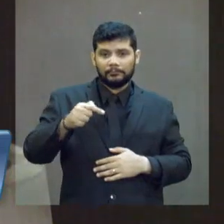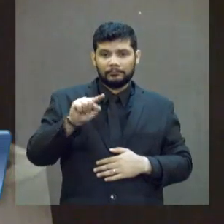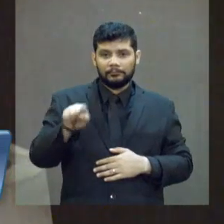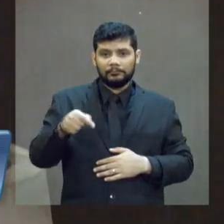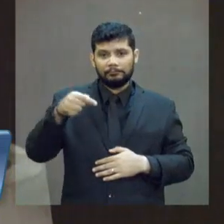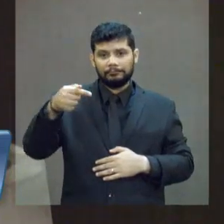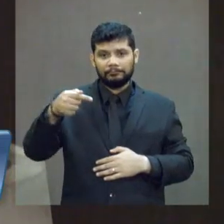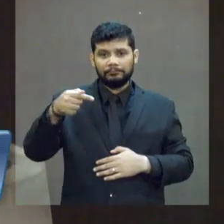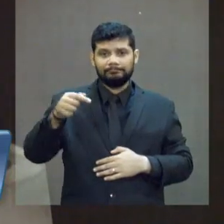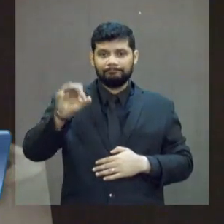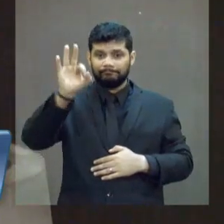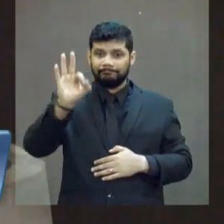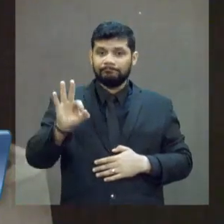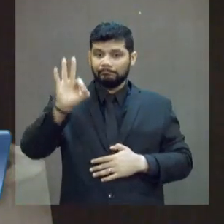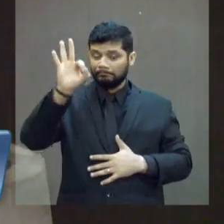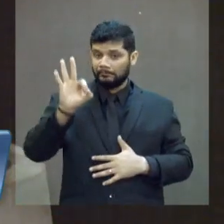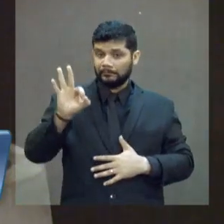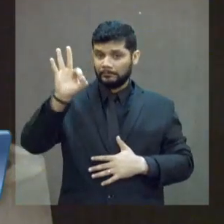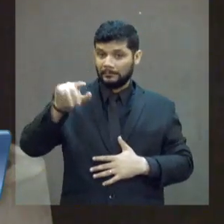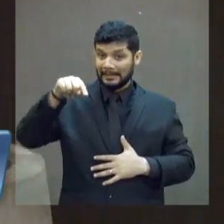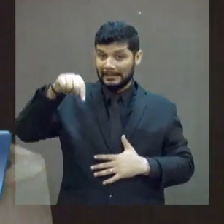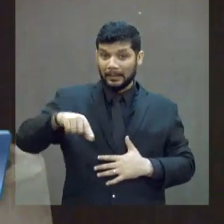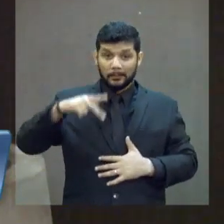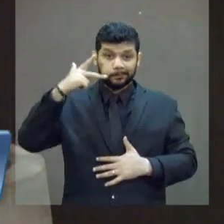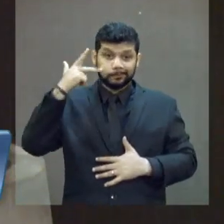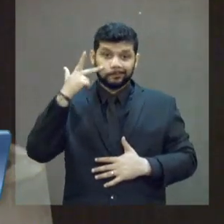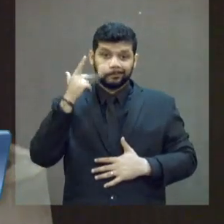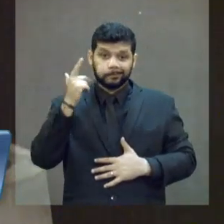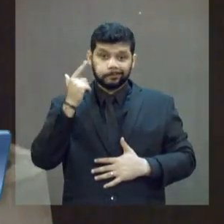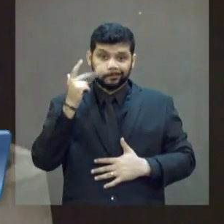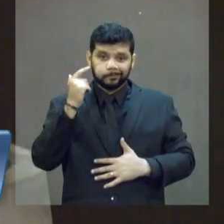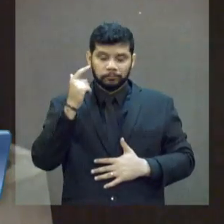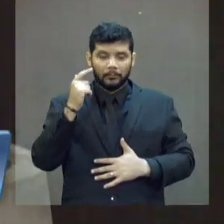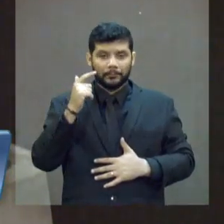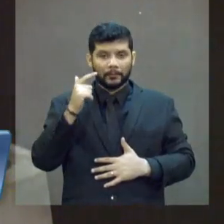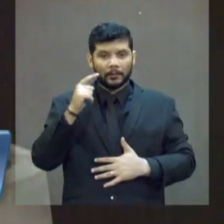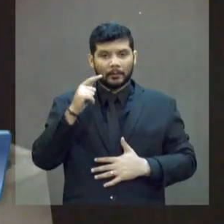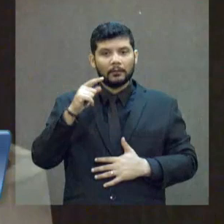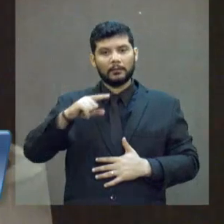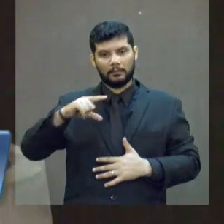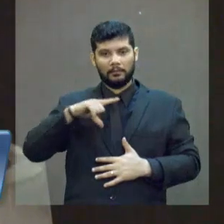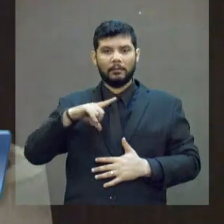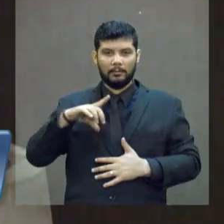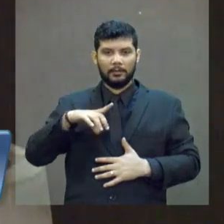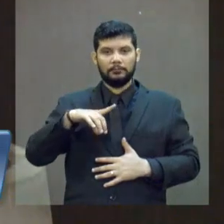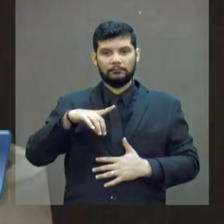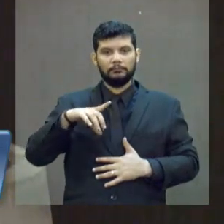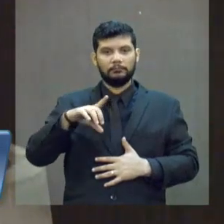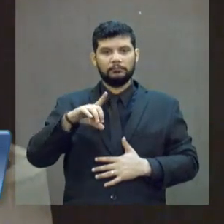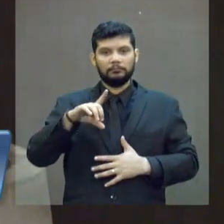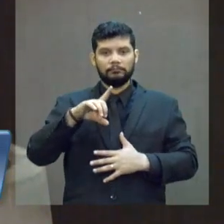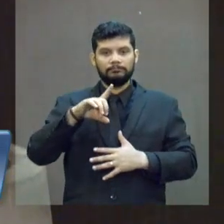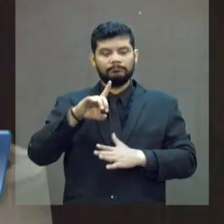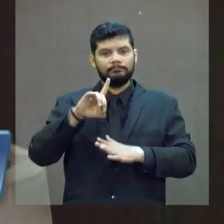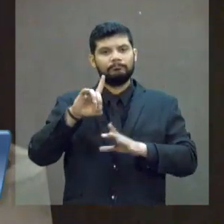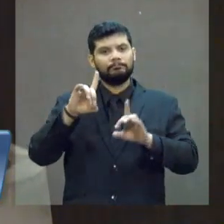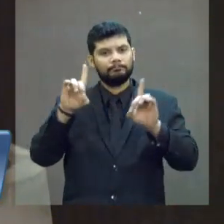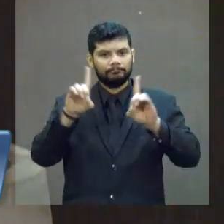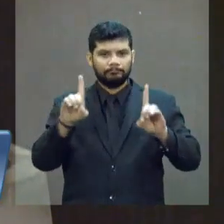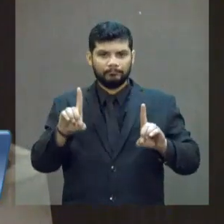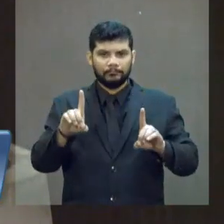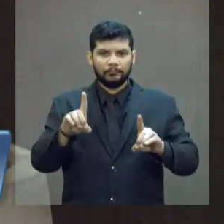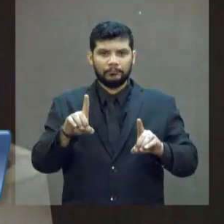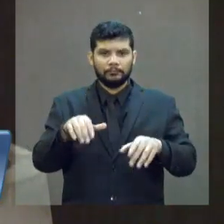27,7% da população cearense são de pessoas com alguma deficiência física,